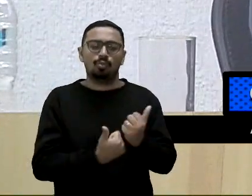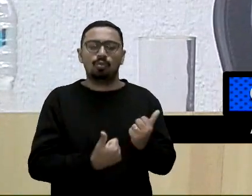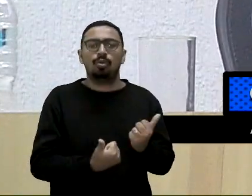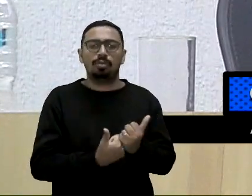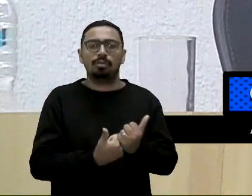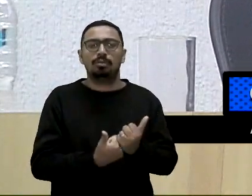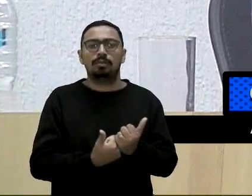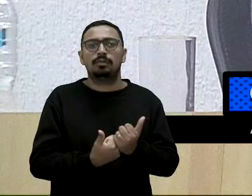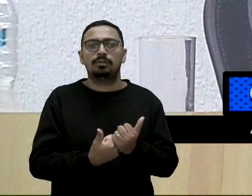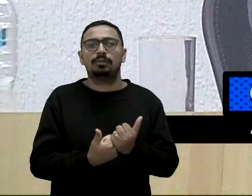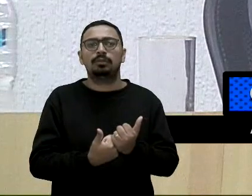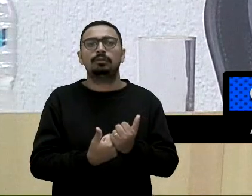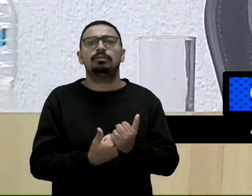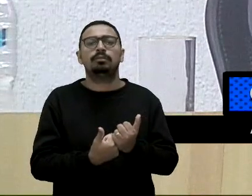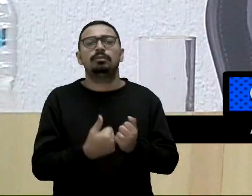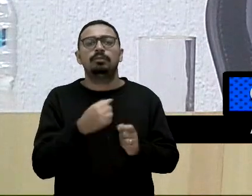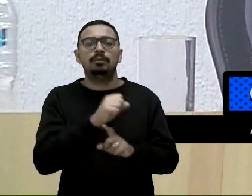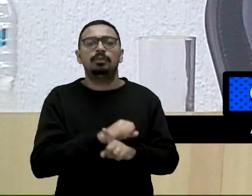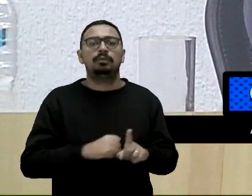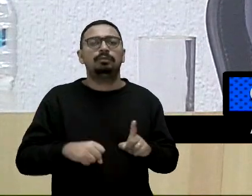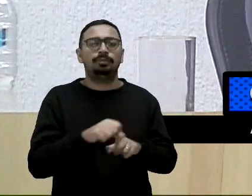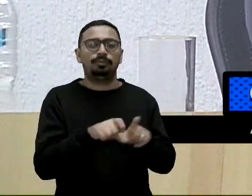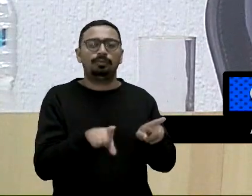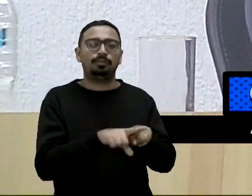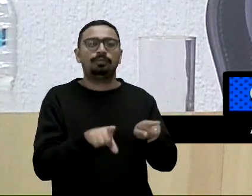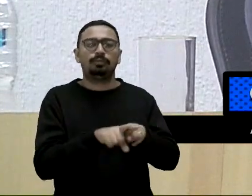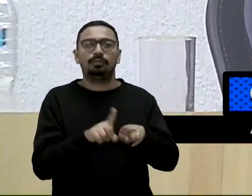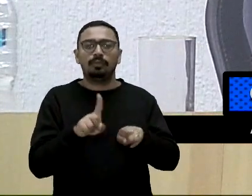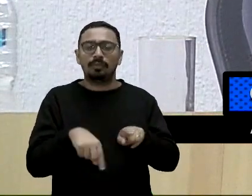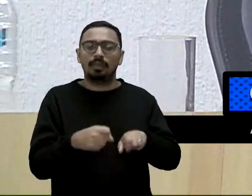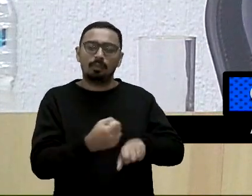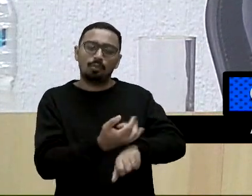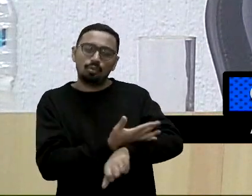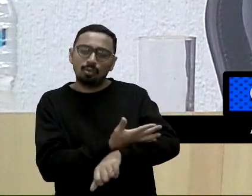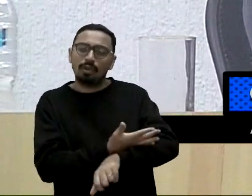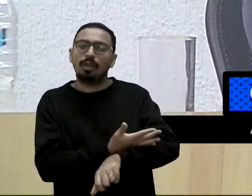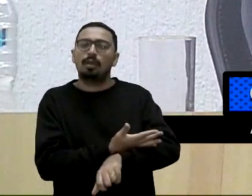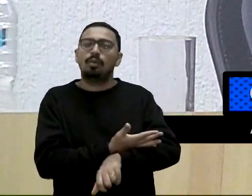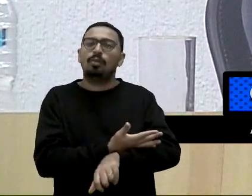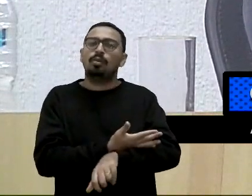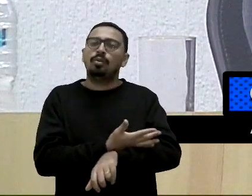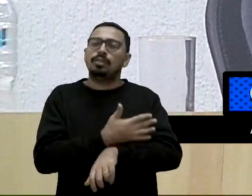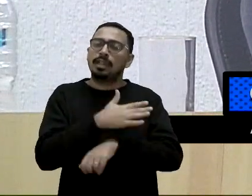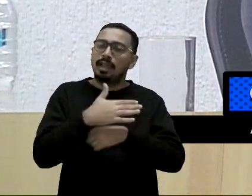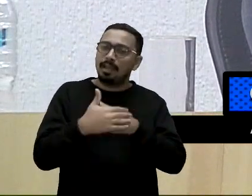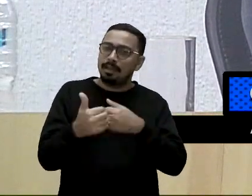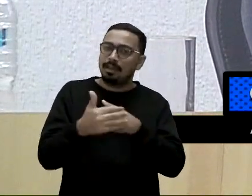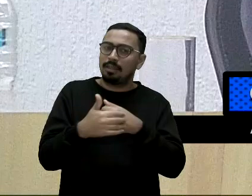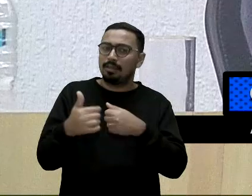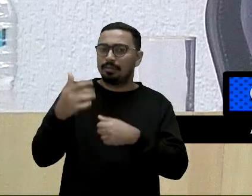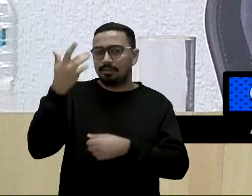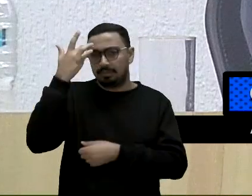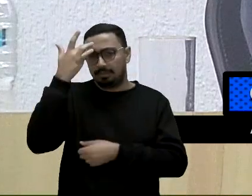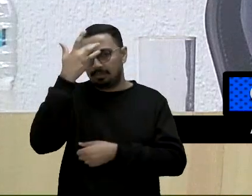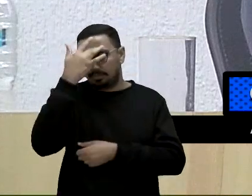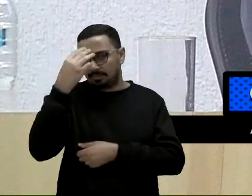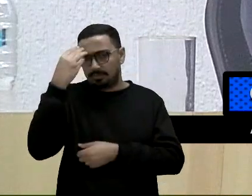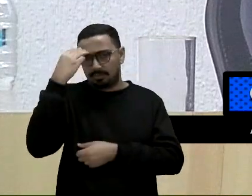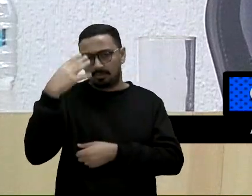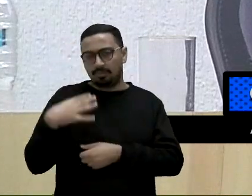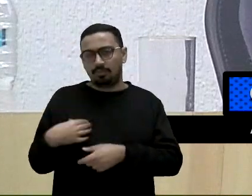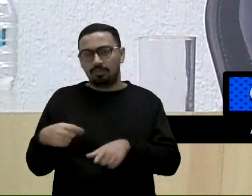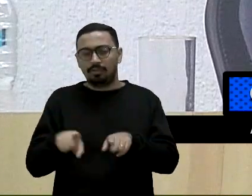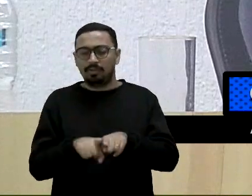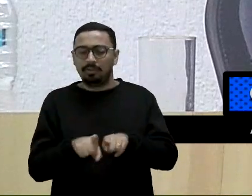um apoio social, um apoio afetivo, emocional, ela vai fazer a saúde mental do seu filho também.